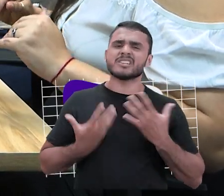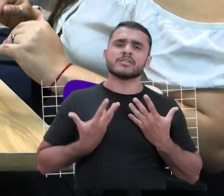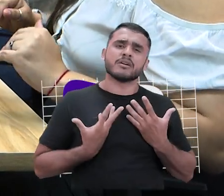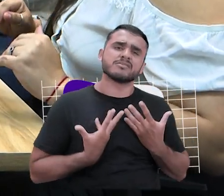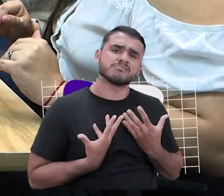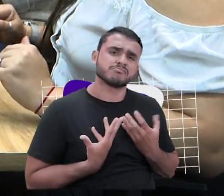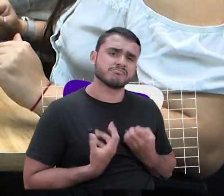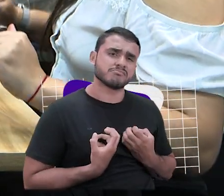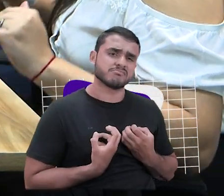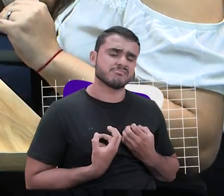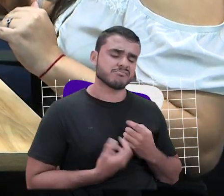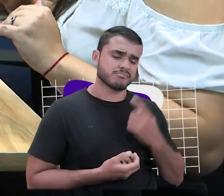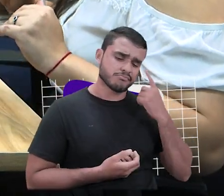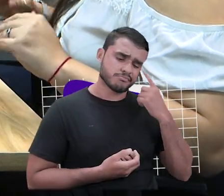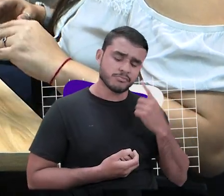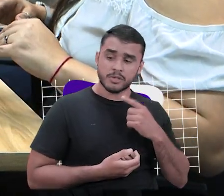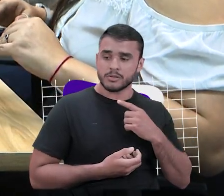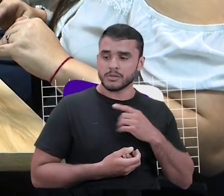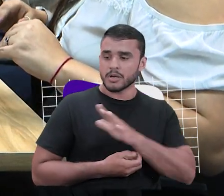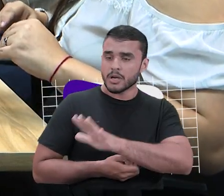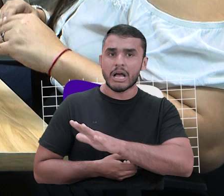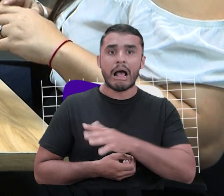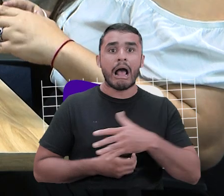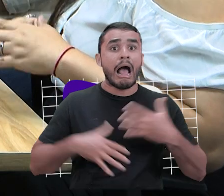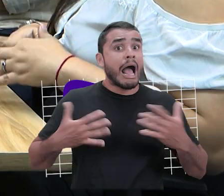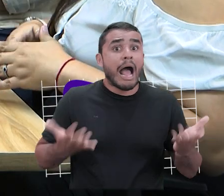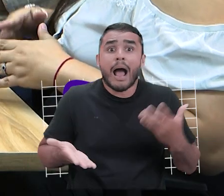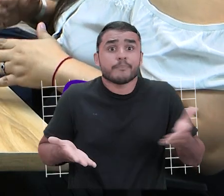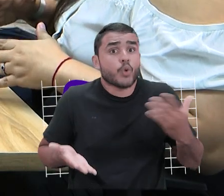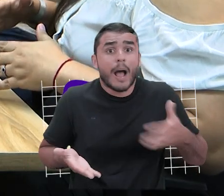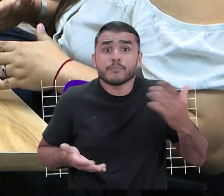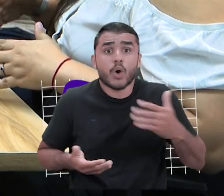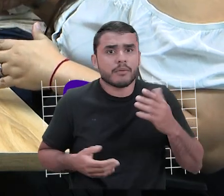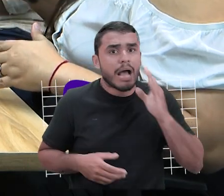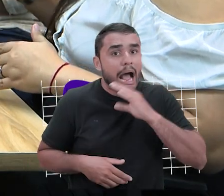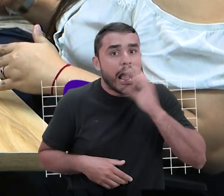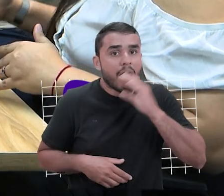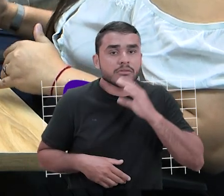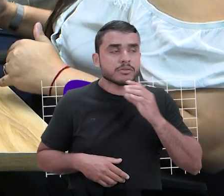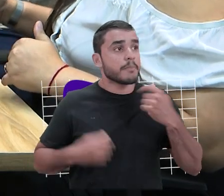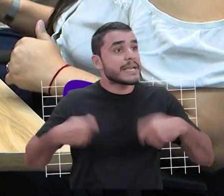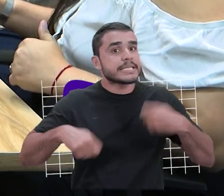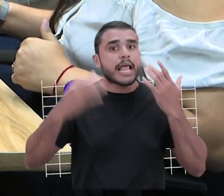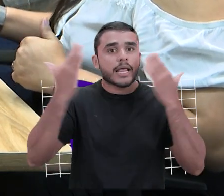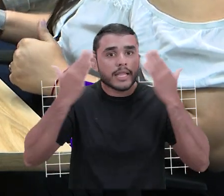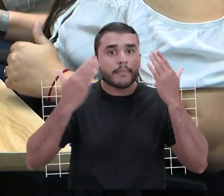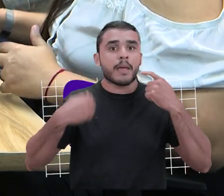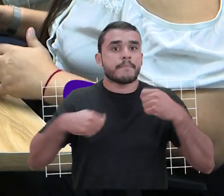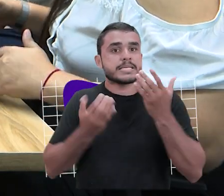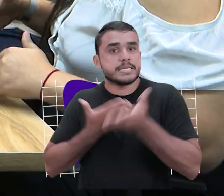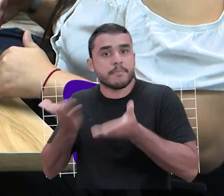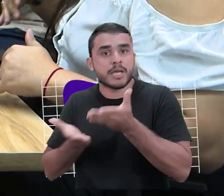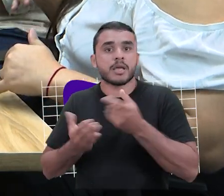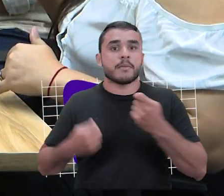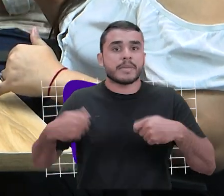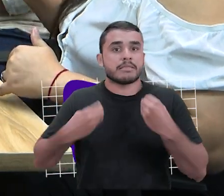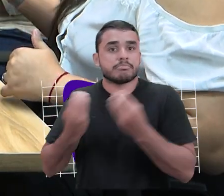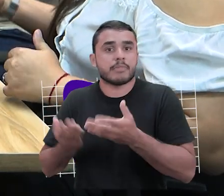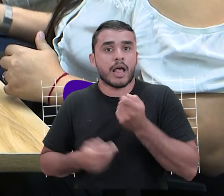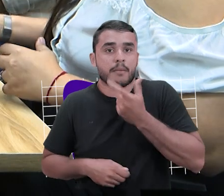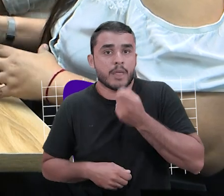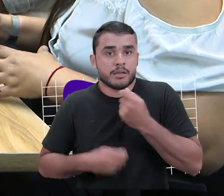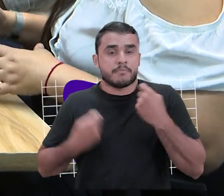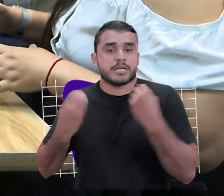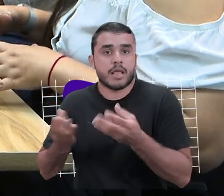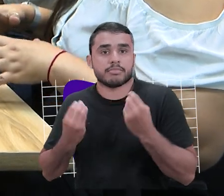eu percebi que o tempo faz parte do processo. Aí a gente vai entendendo que o tempo é necessário, que a aprendizagem